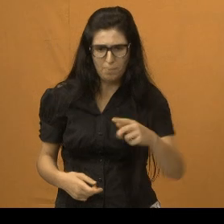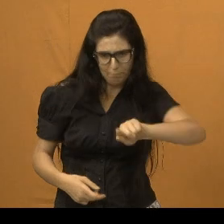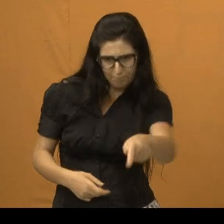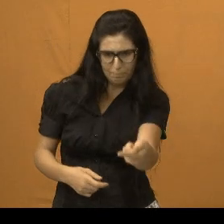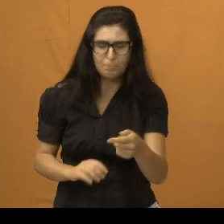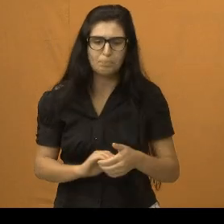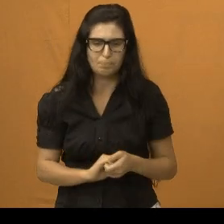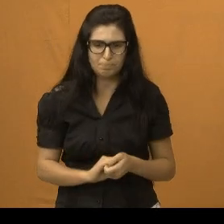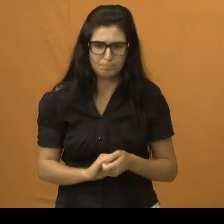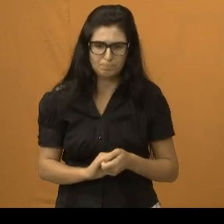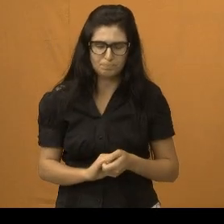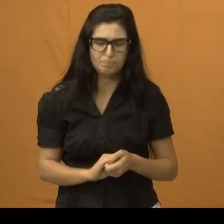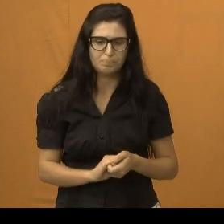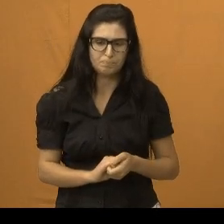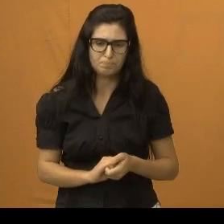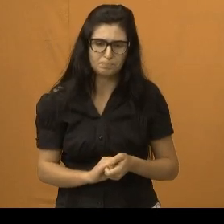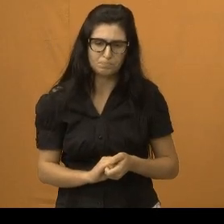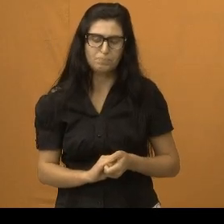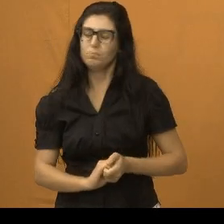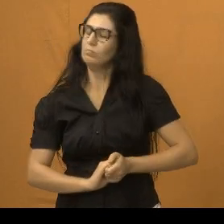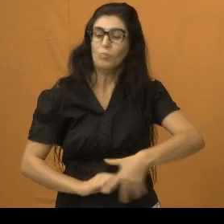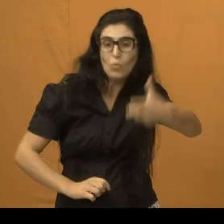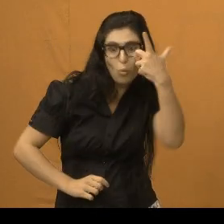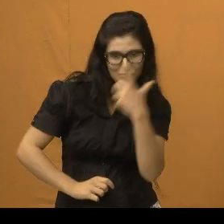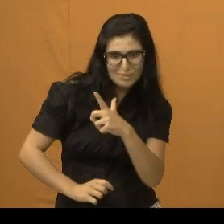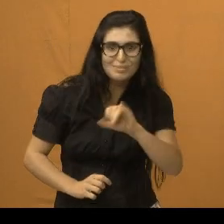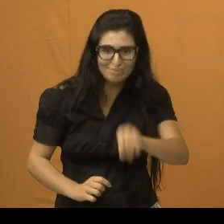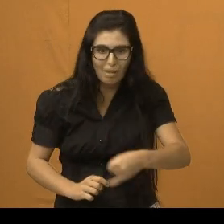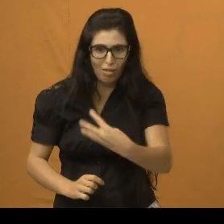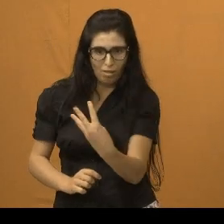672 mil, na qual tivemos uma arrecadação de